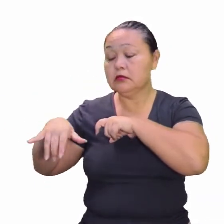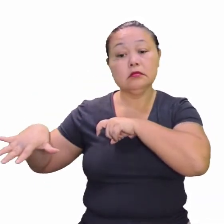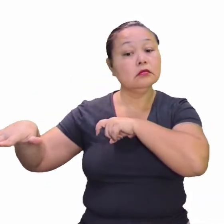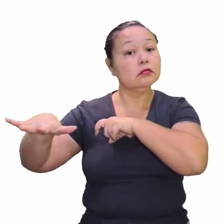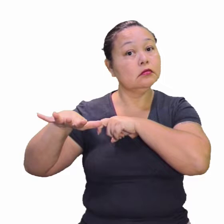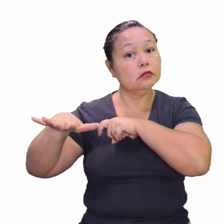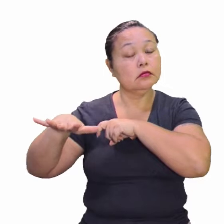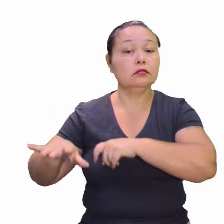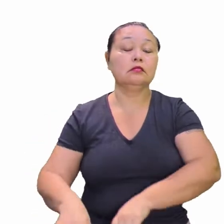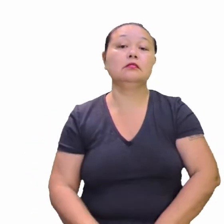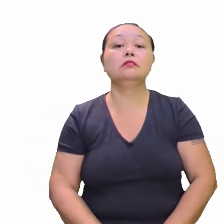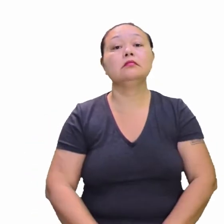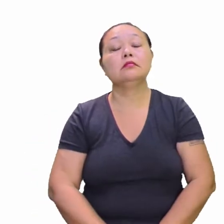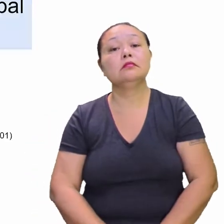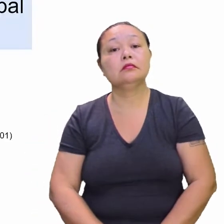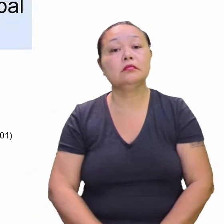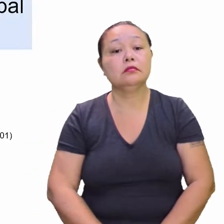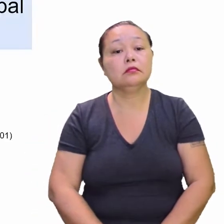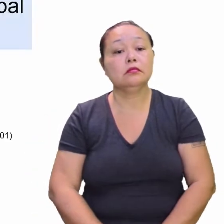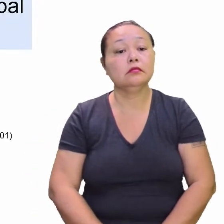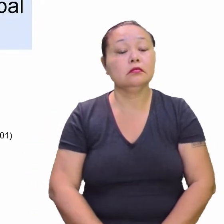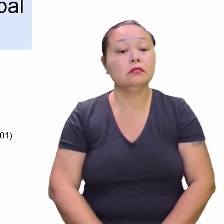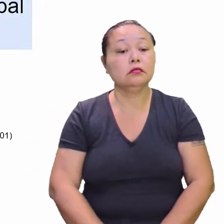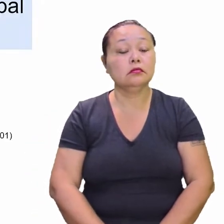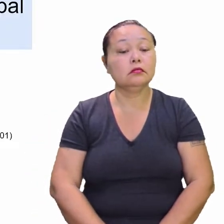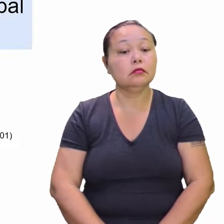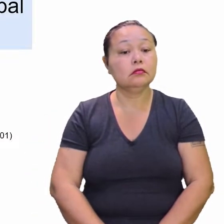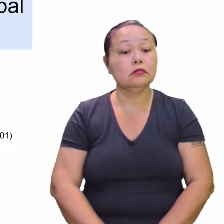e rural.